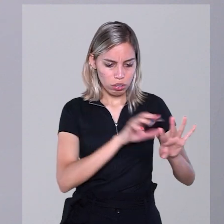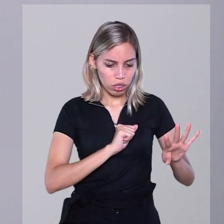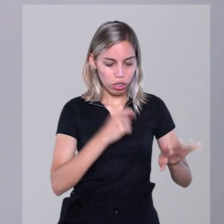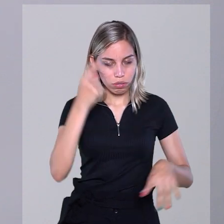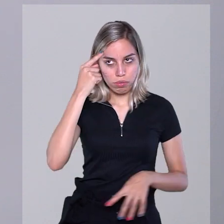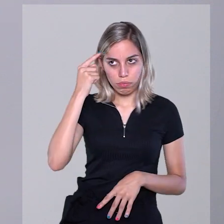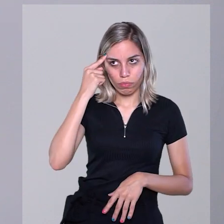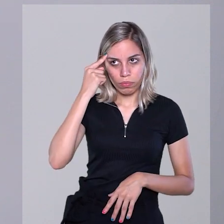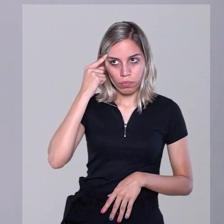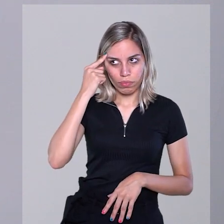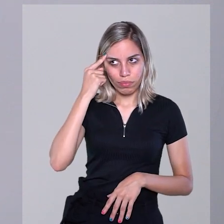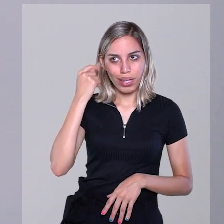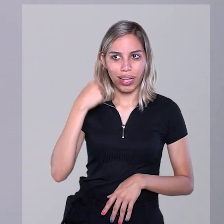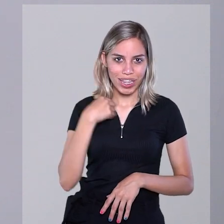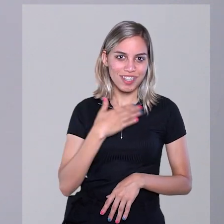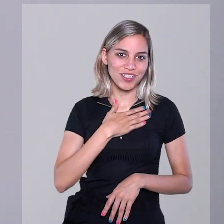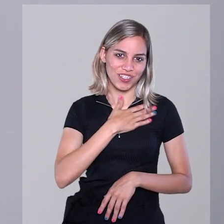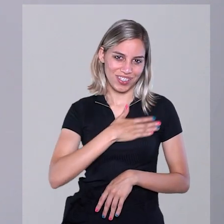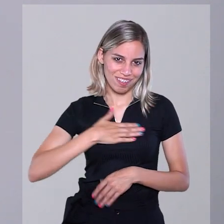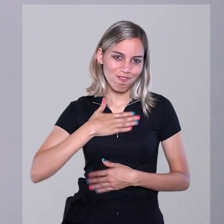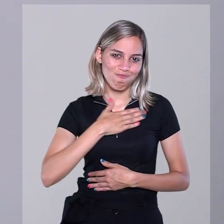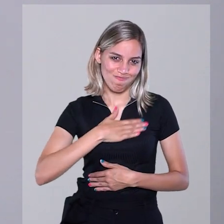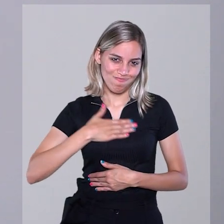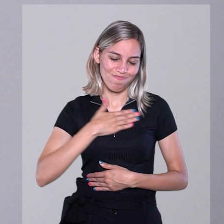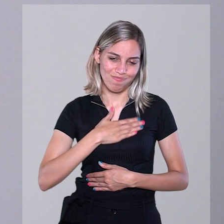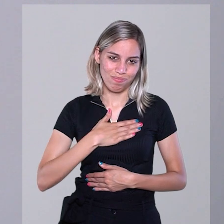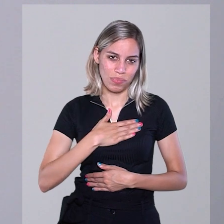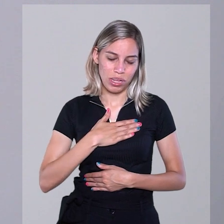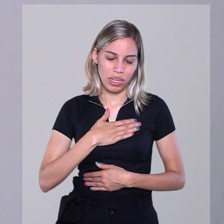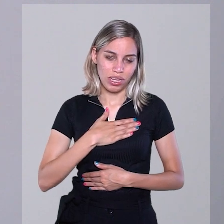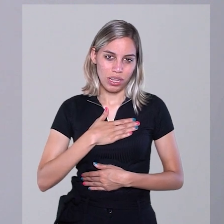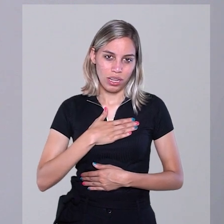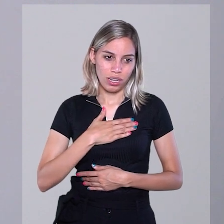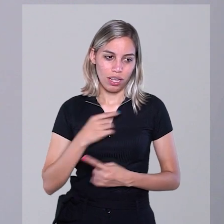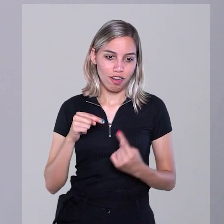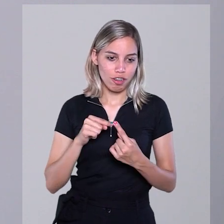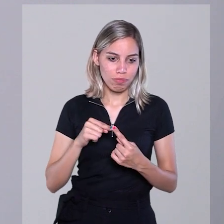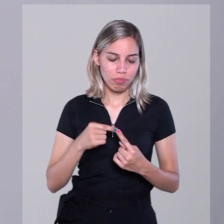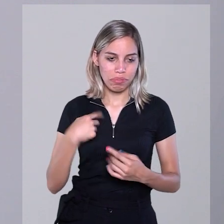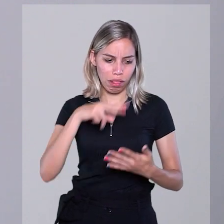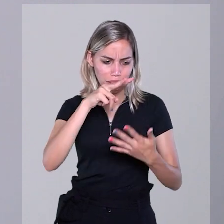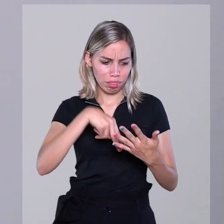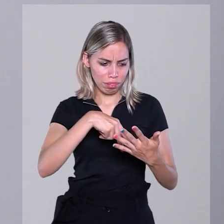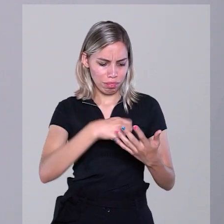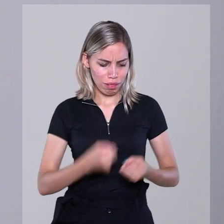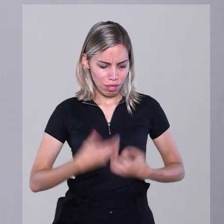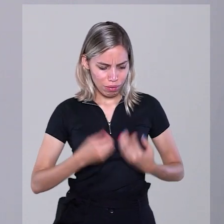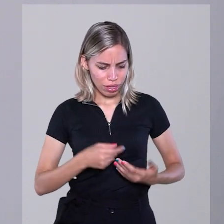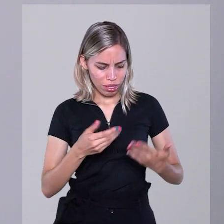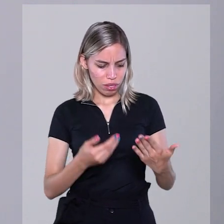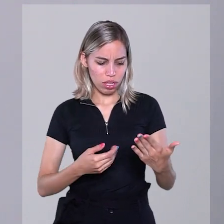para gostar daquilo. Era como que a confirmação de tudo que eu